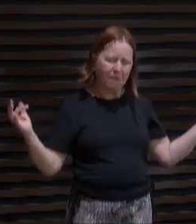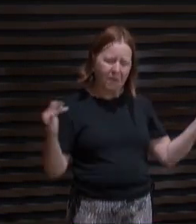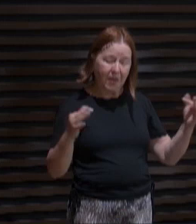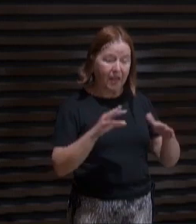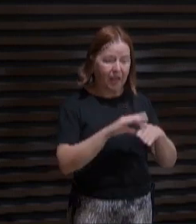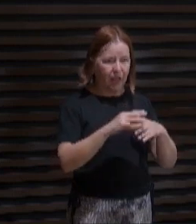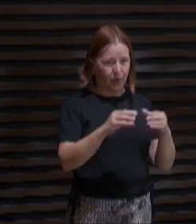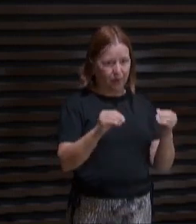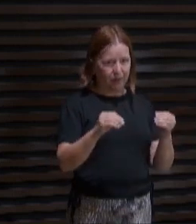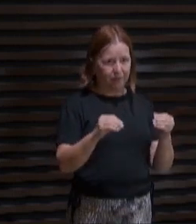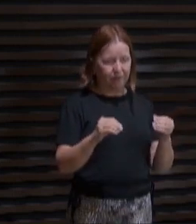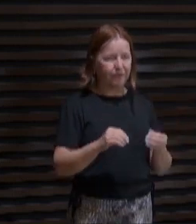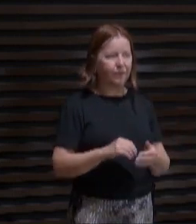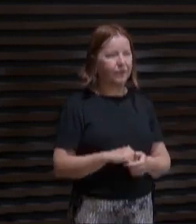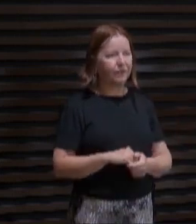curou-as ali.